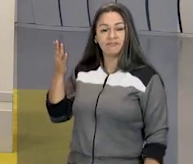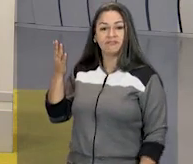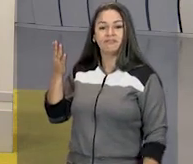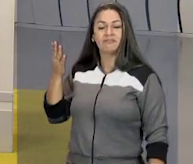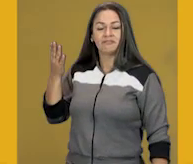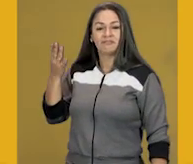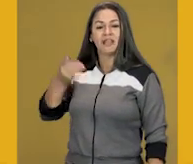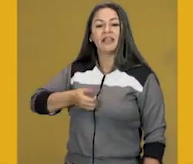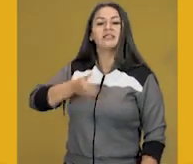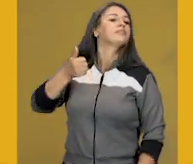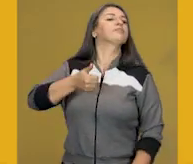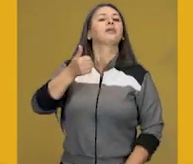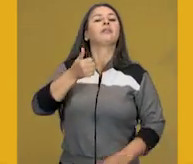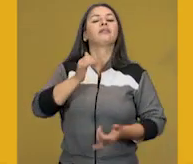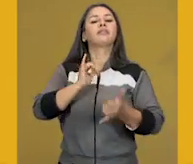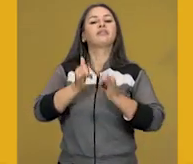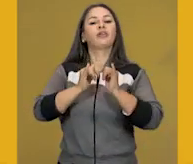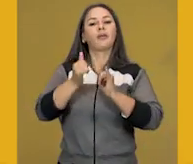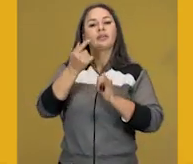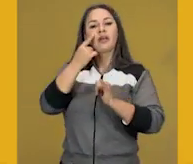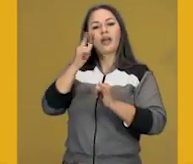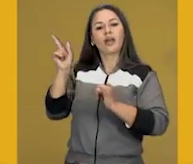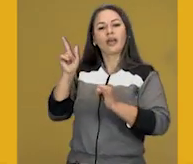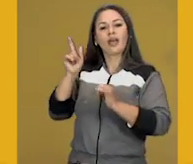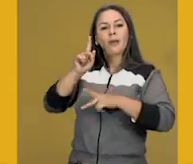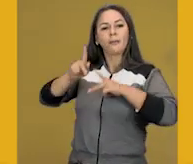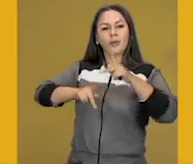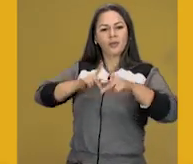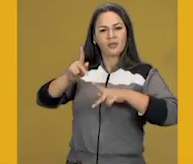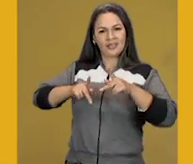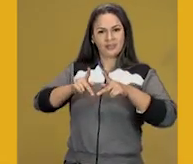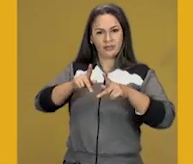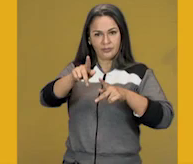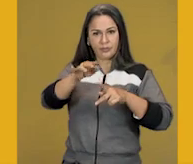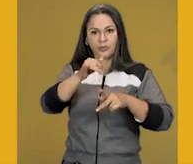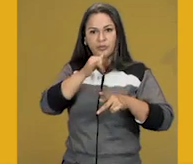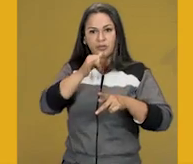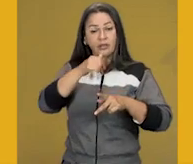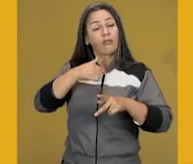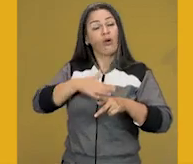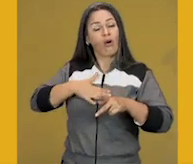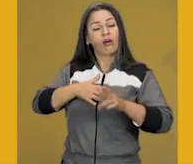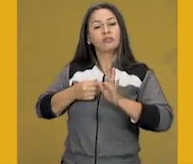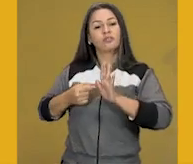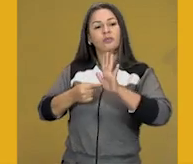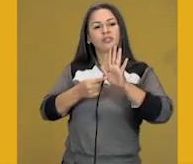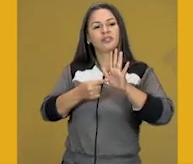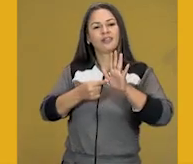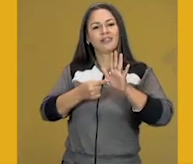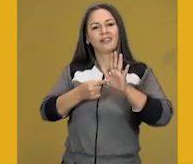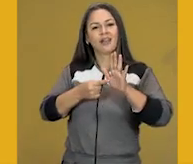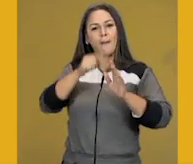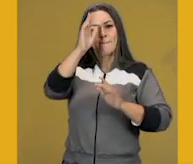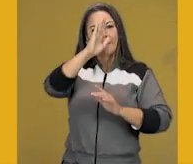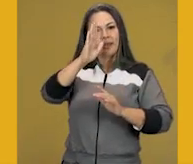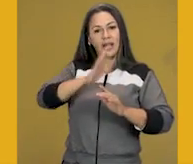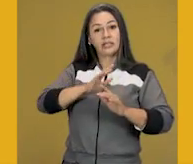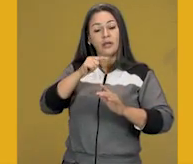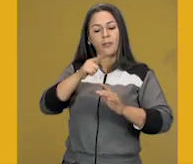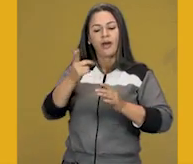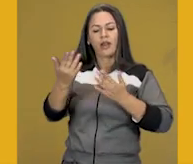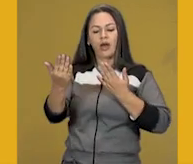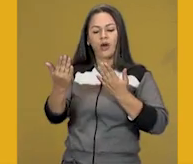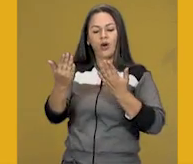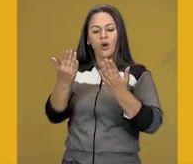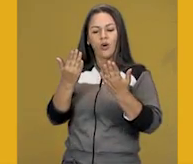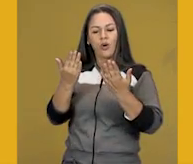relação à população. Sempre gosto de colocar o Brasil aqui para a gente ter uma dimensão, porque um número é só um